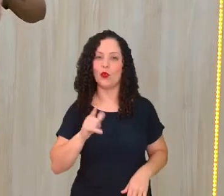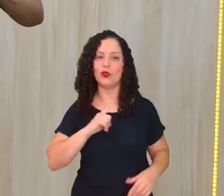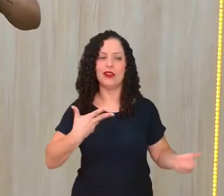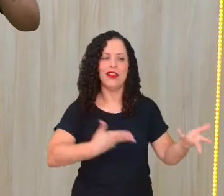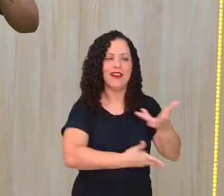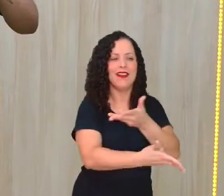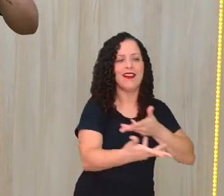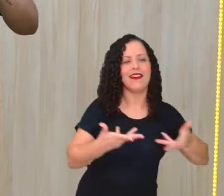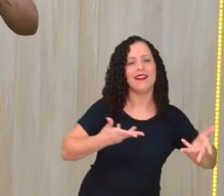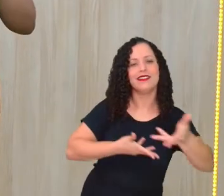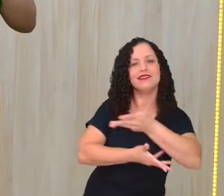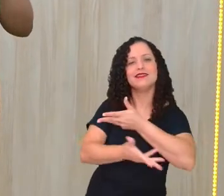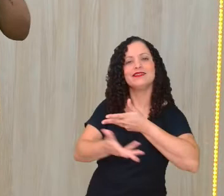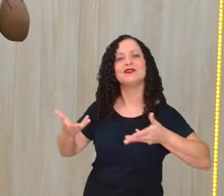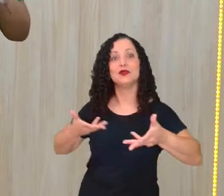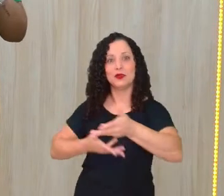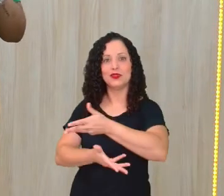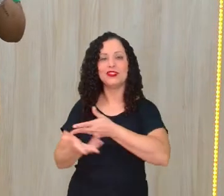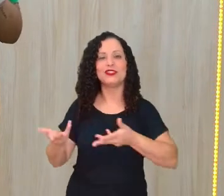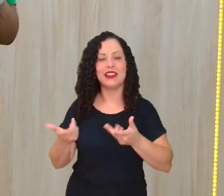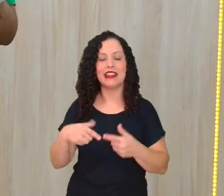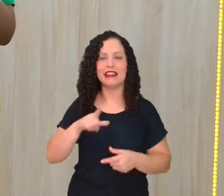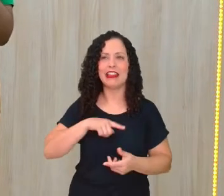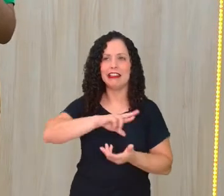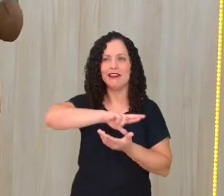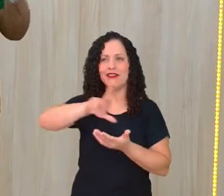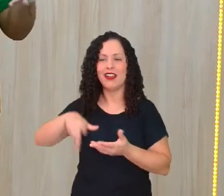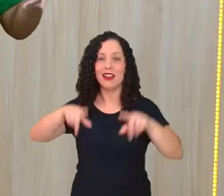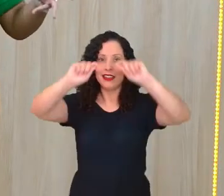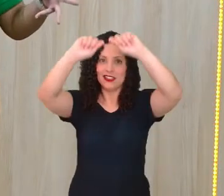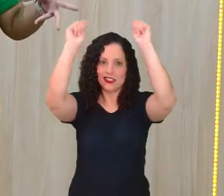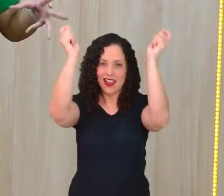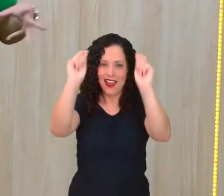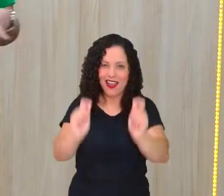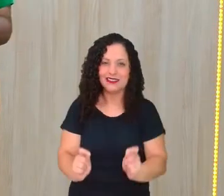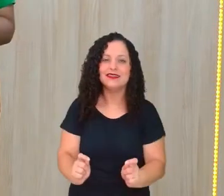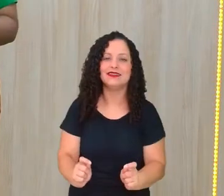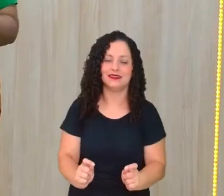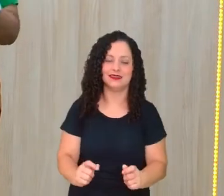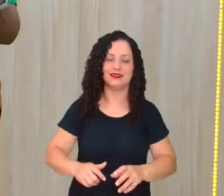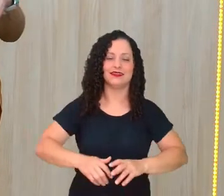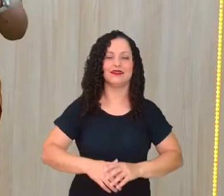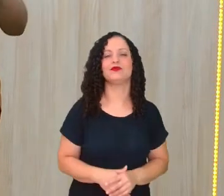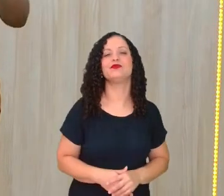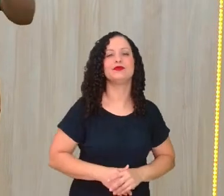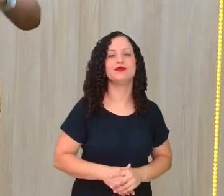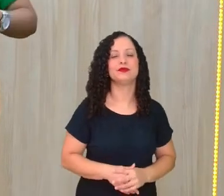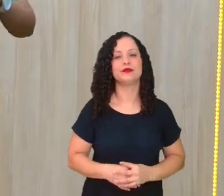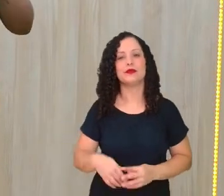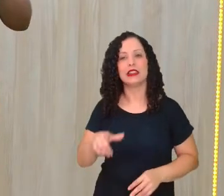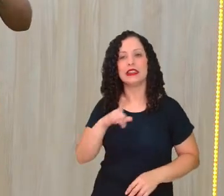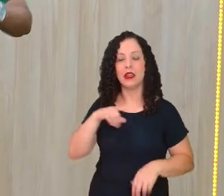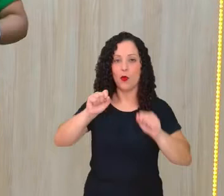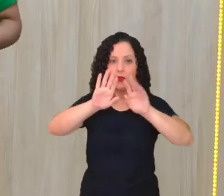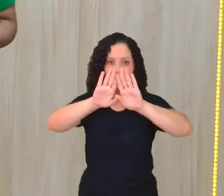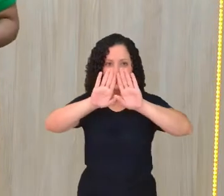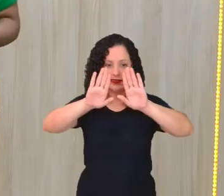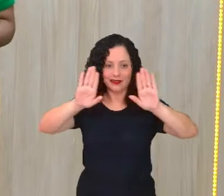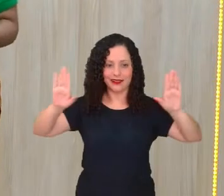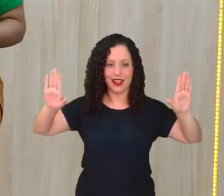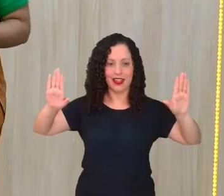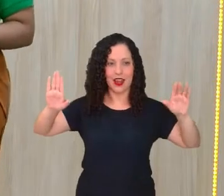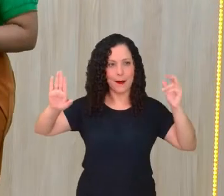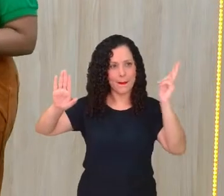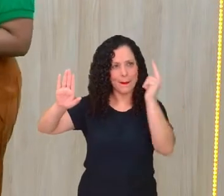artes, várias possíveis artes, né? A forma com que se compõe. Então, você tem ali uma tela pronta para ser